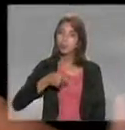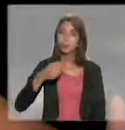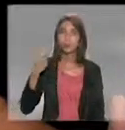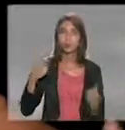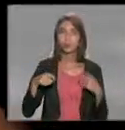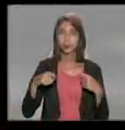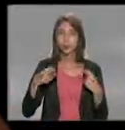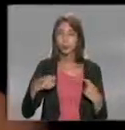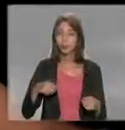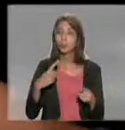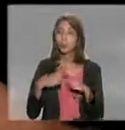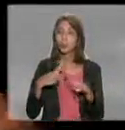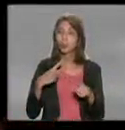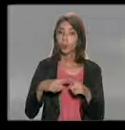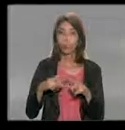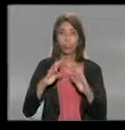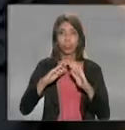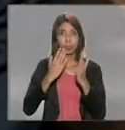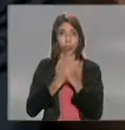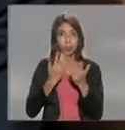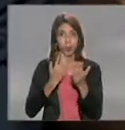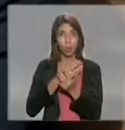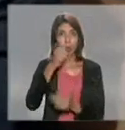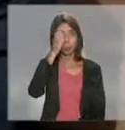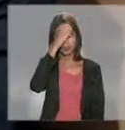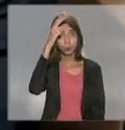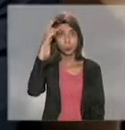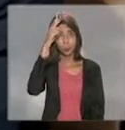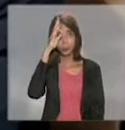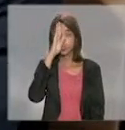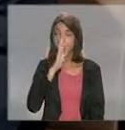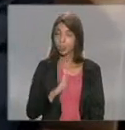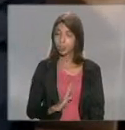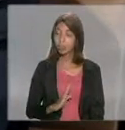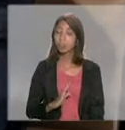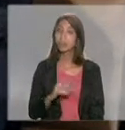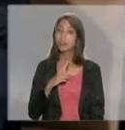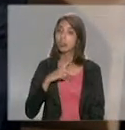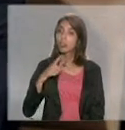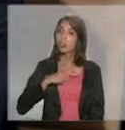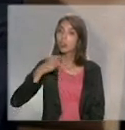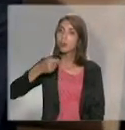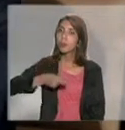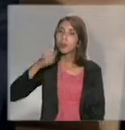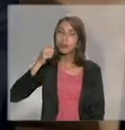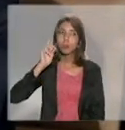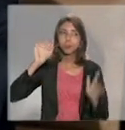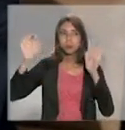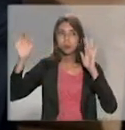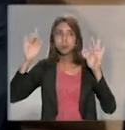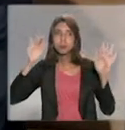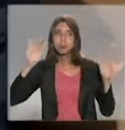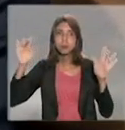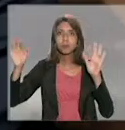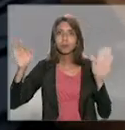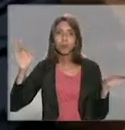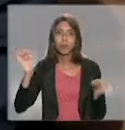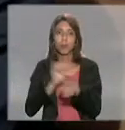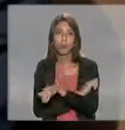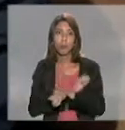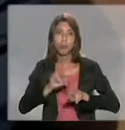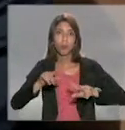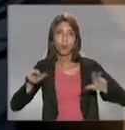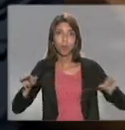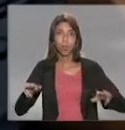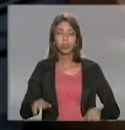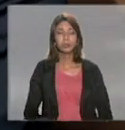ficar isolado, tentando sozinho. E as instituições públicas, elas podem contribuir muito para esse processo, né? Afinal de